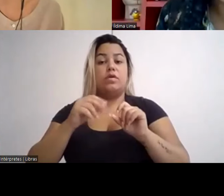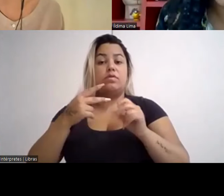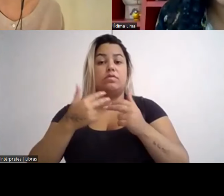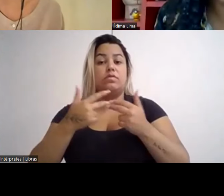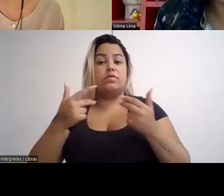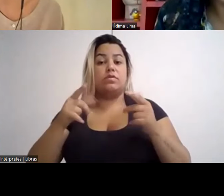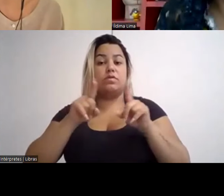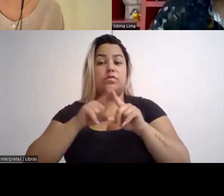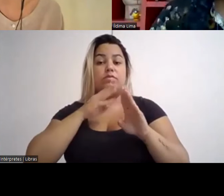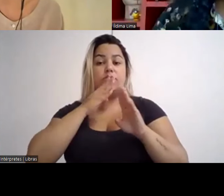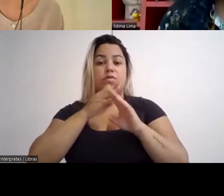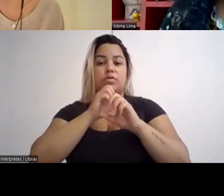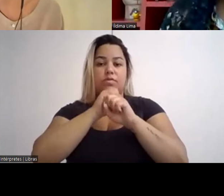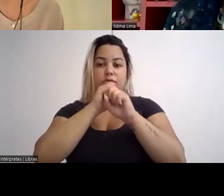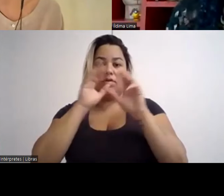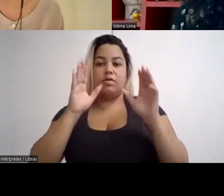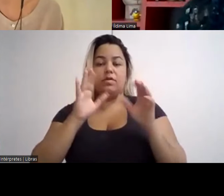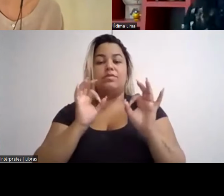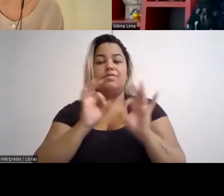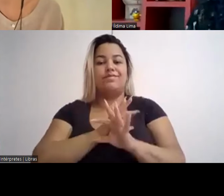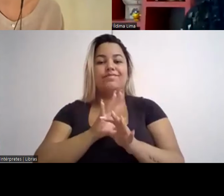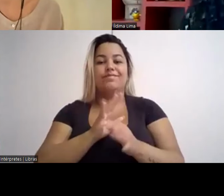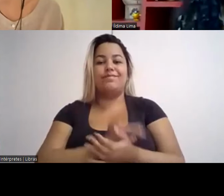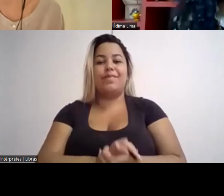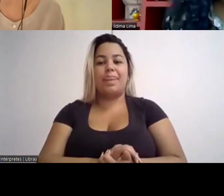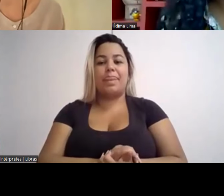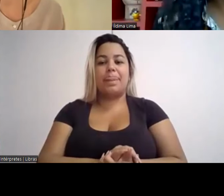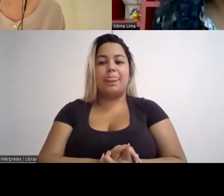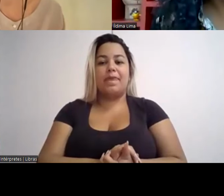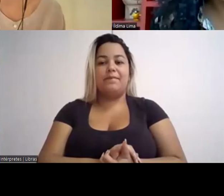e clara. Tentei ser rápida.